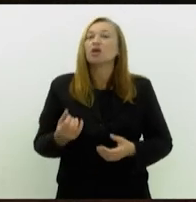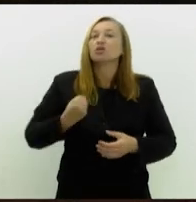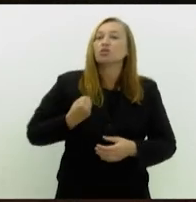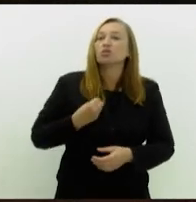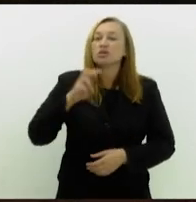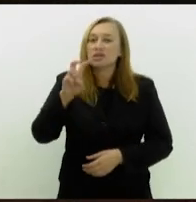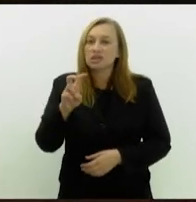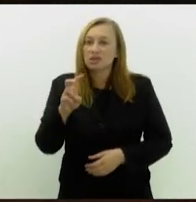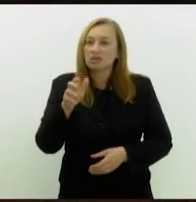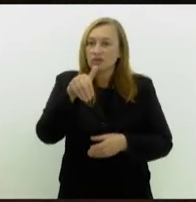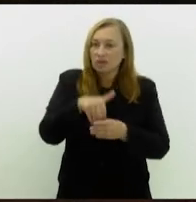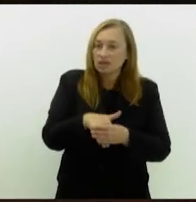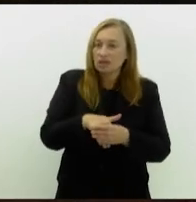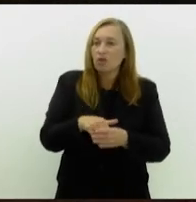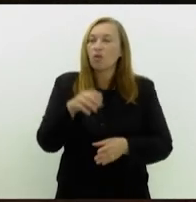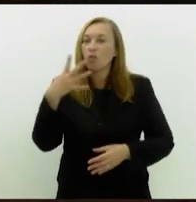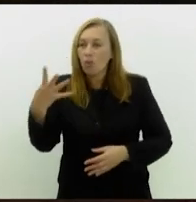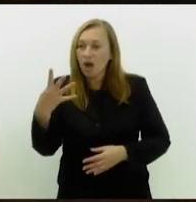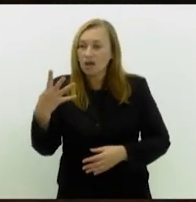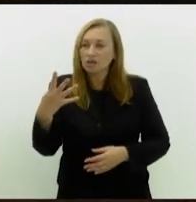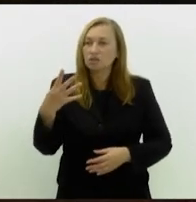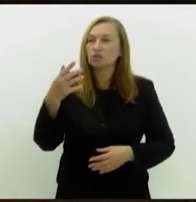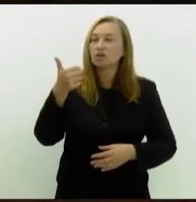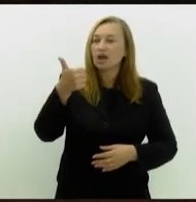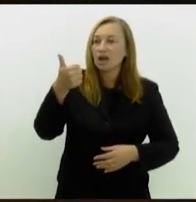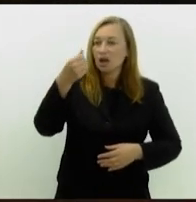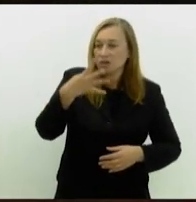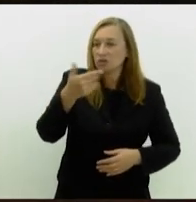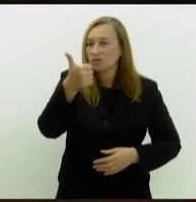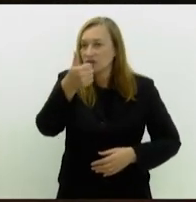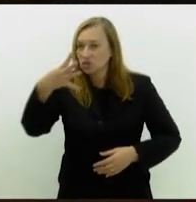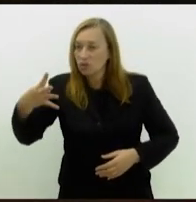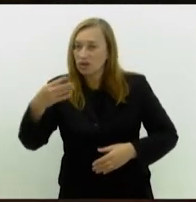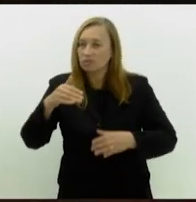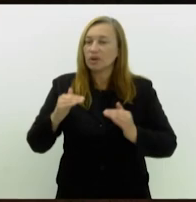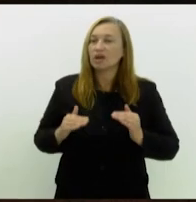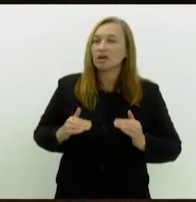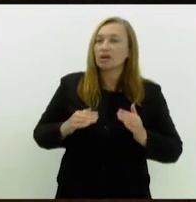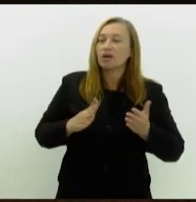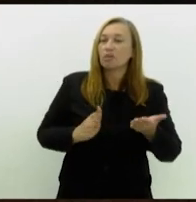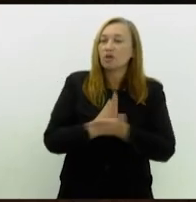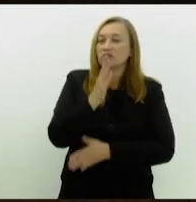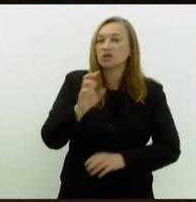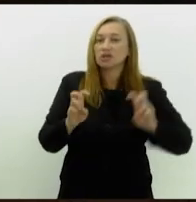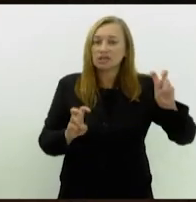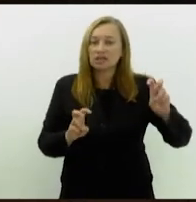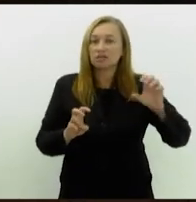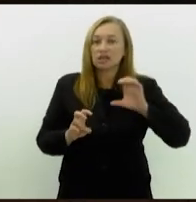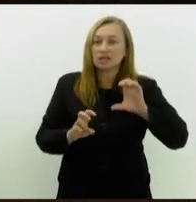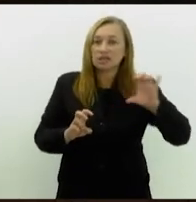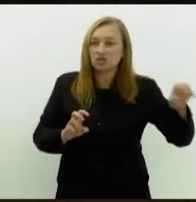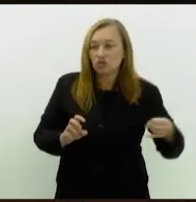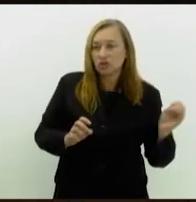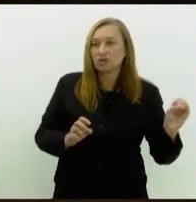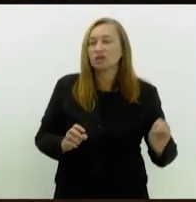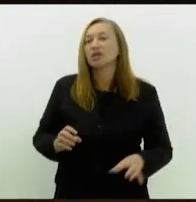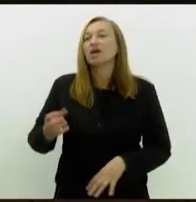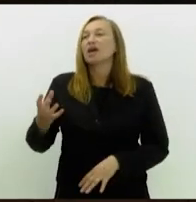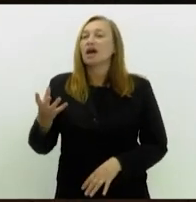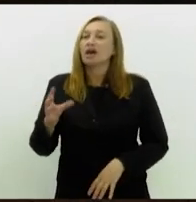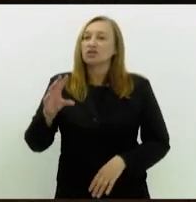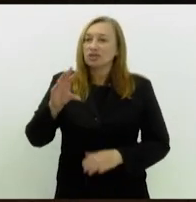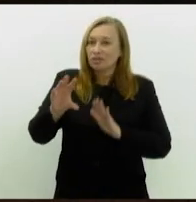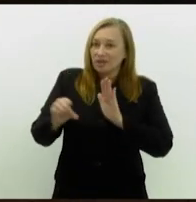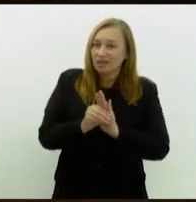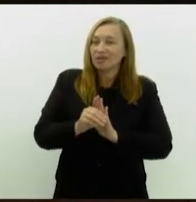de educação e número 4 14 24 de plenário pela aprovação da emenda 5 da ccj a emenda número 15 de